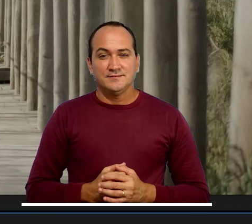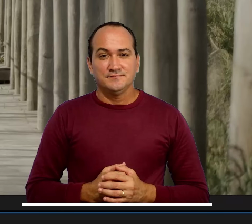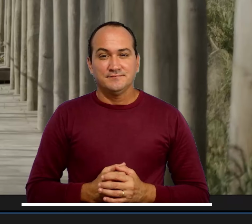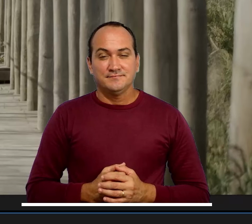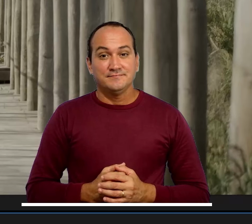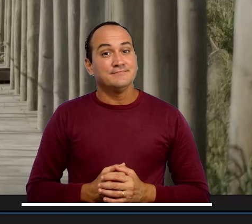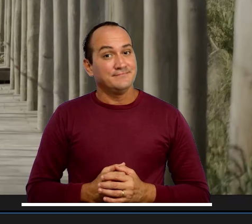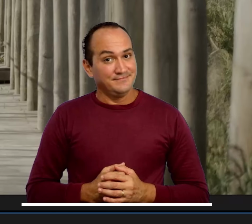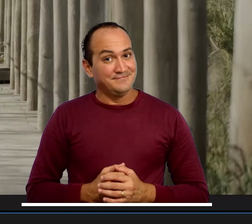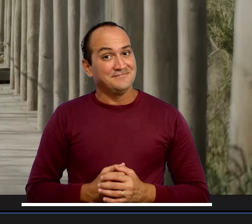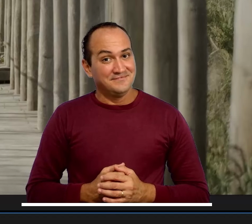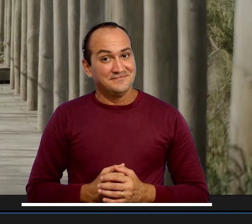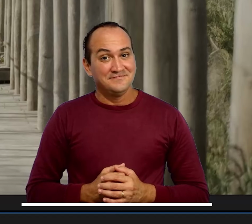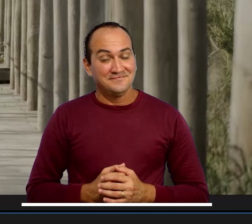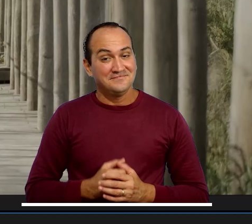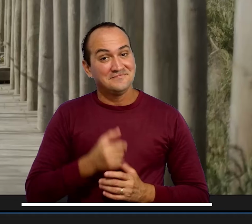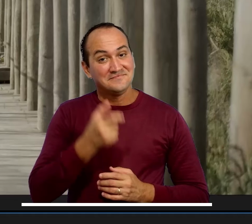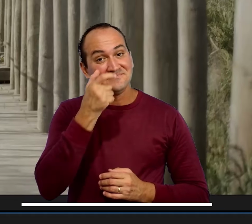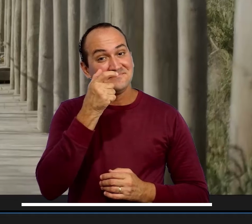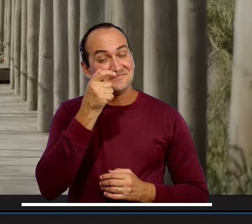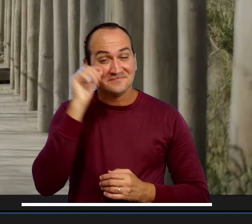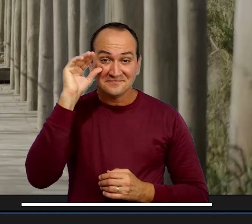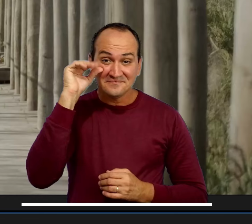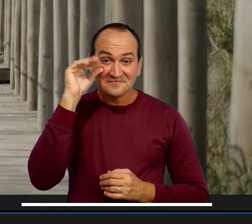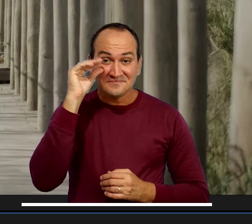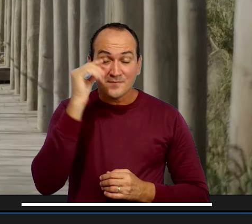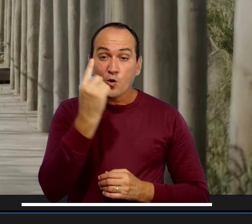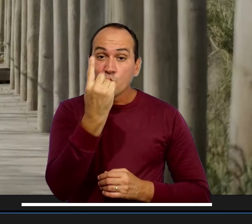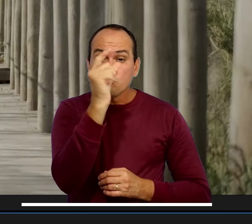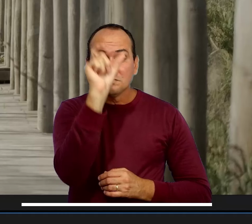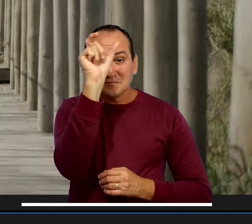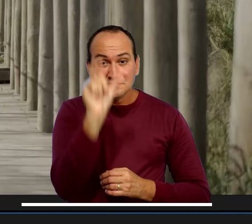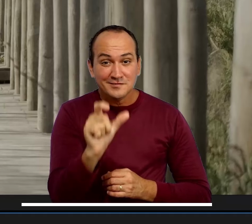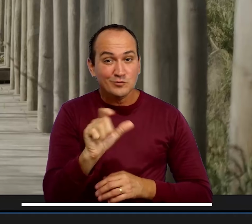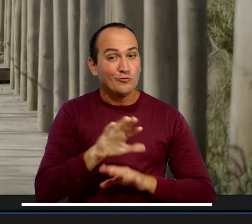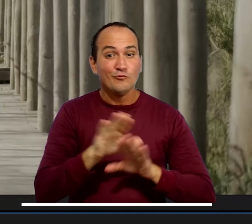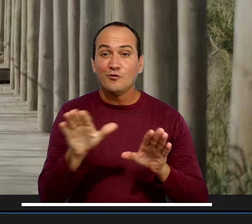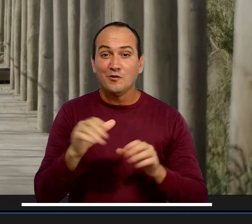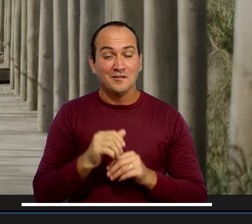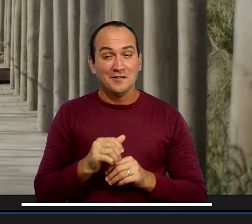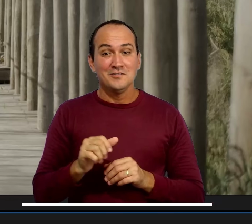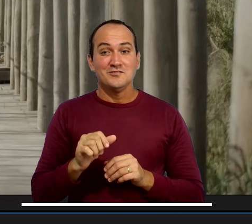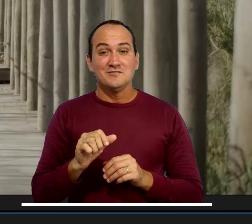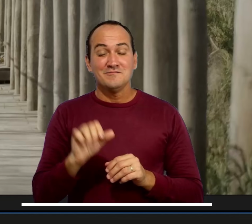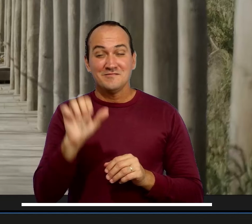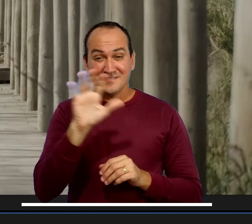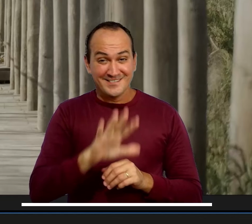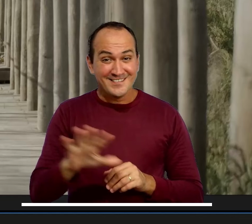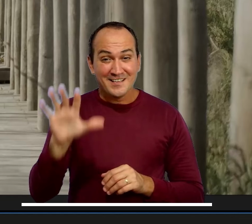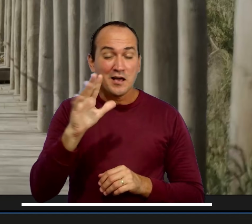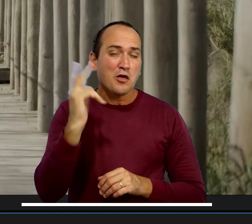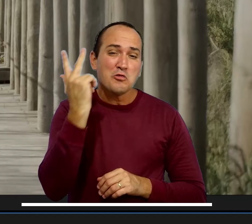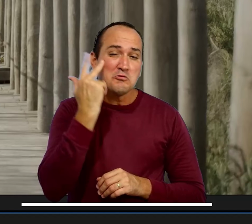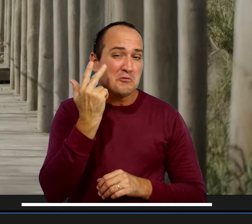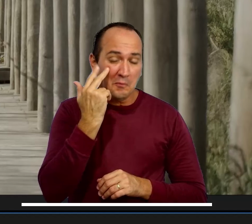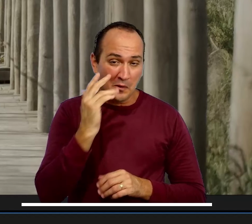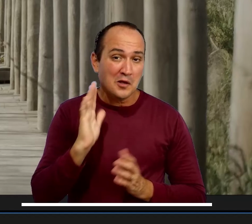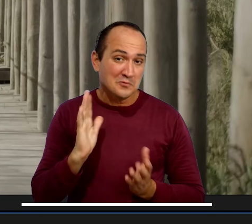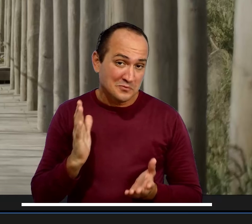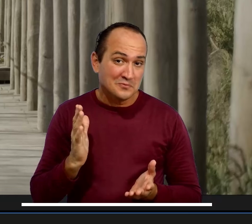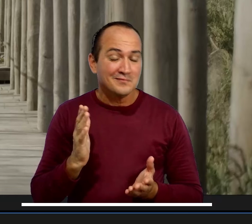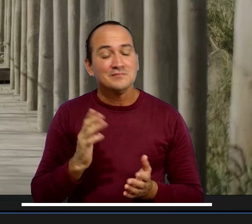Então, como vocês estão vendo, olha que curioso, né? Eu tinha só um vídeo na vertical, de um cenário bem comum, né, digamos